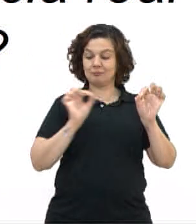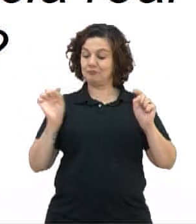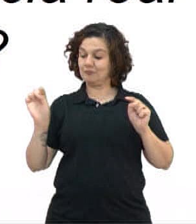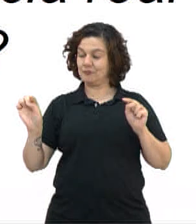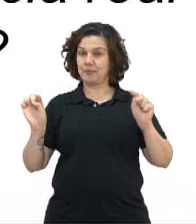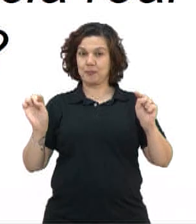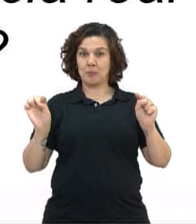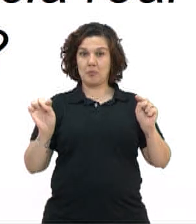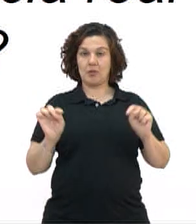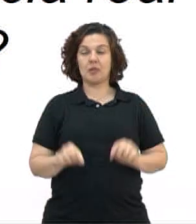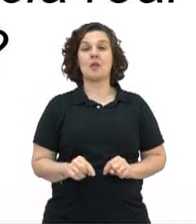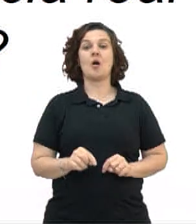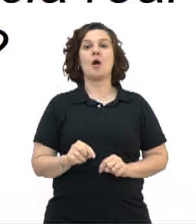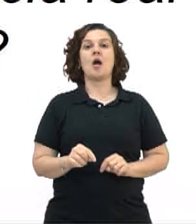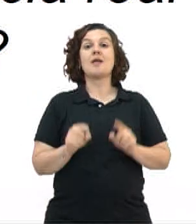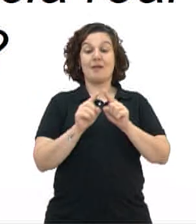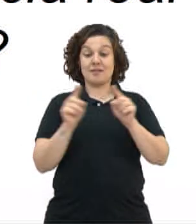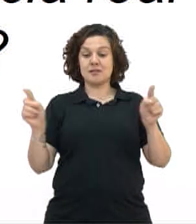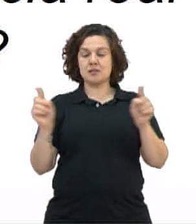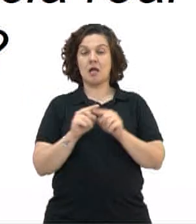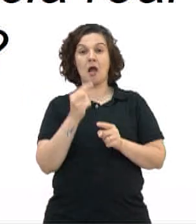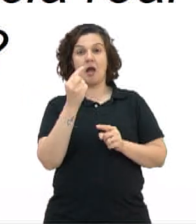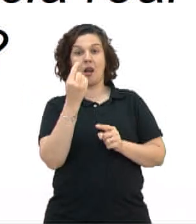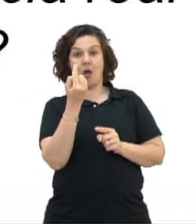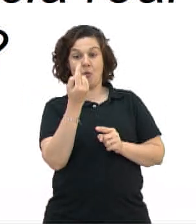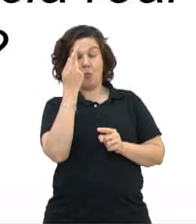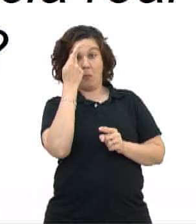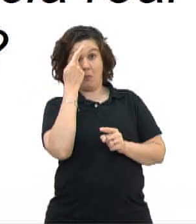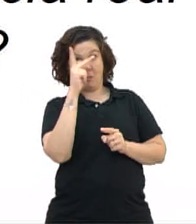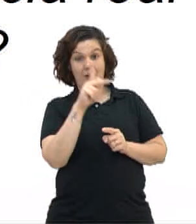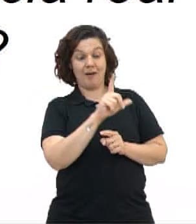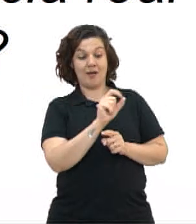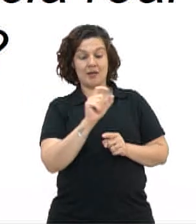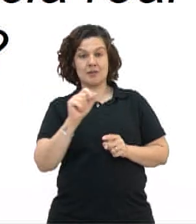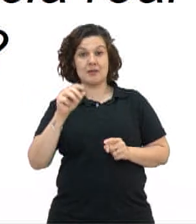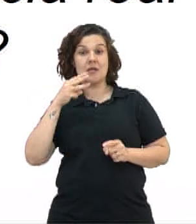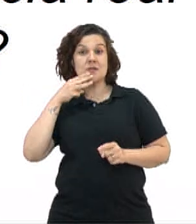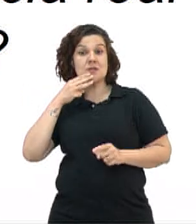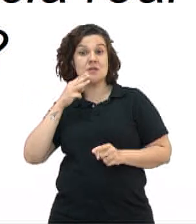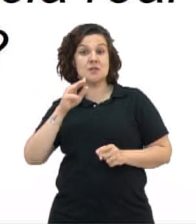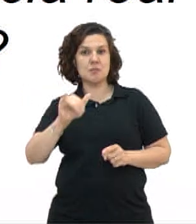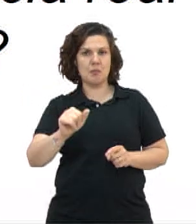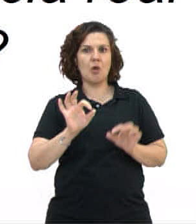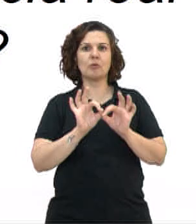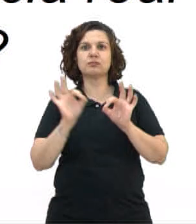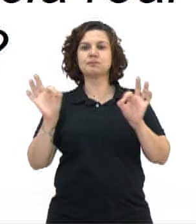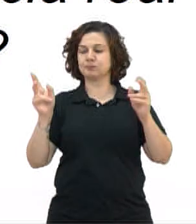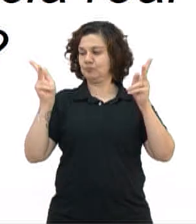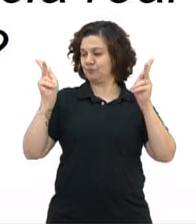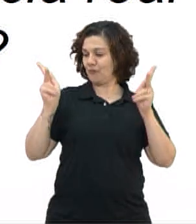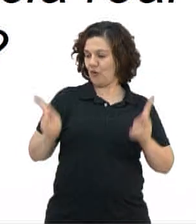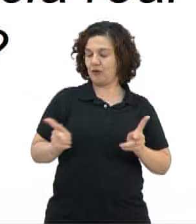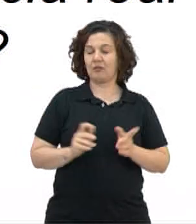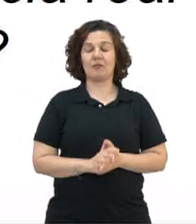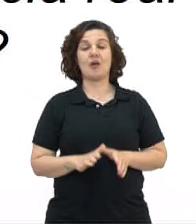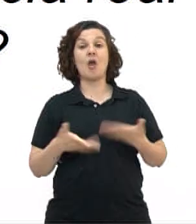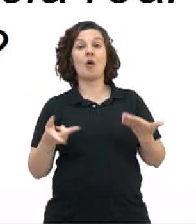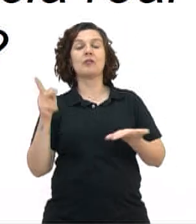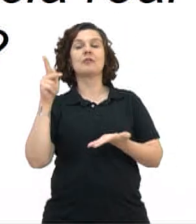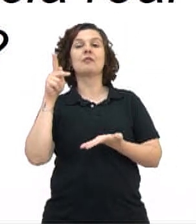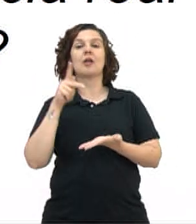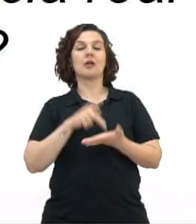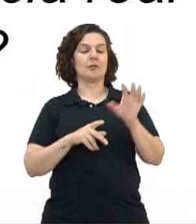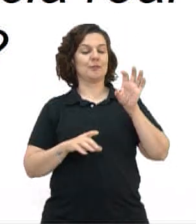deste mapa é de 1 para 10 milhões. Qual será a distância real entre esses dois pontos? Qual será a distância real entre essas